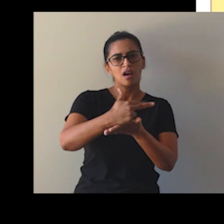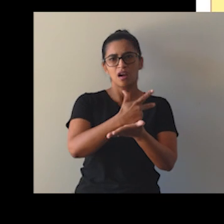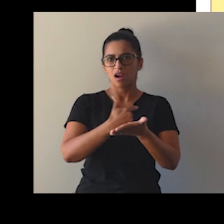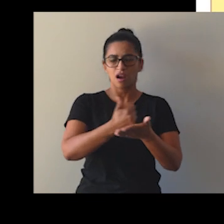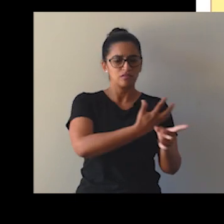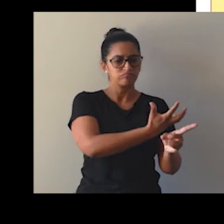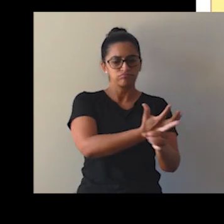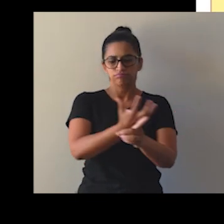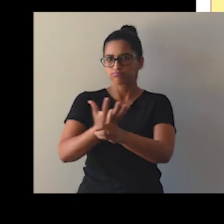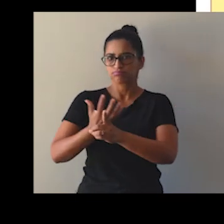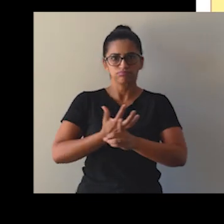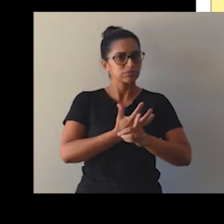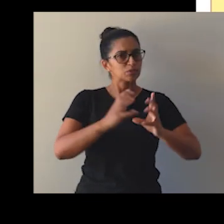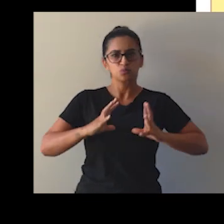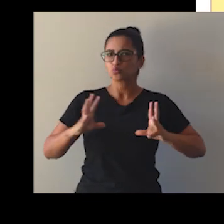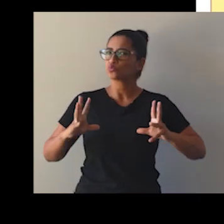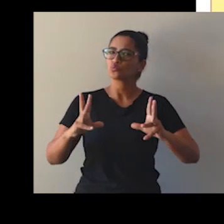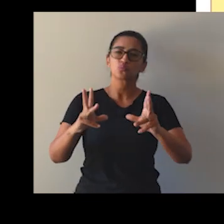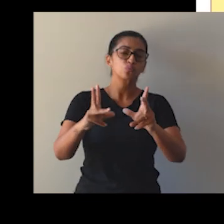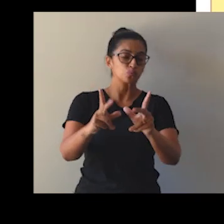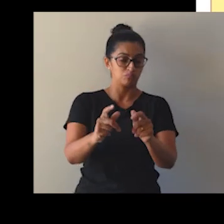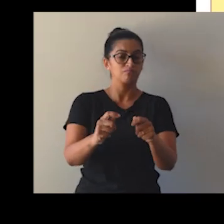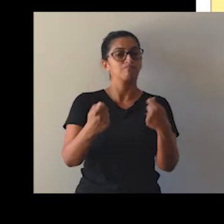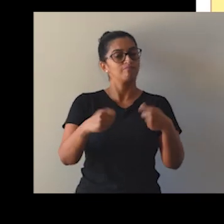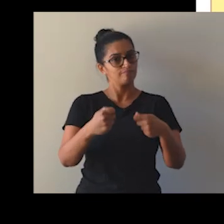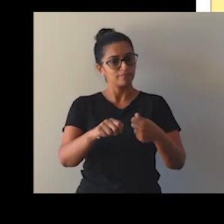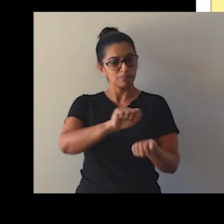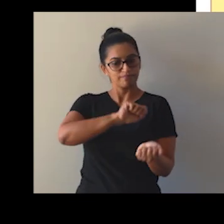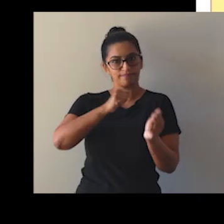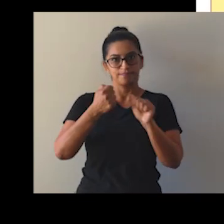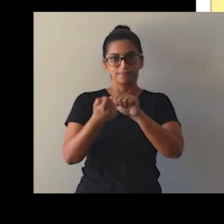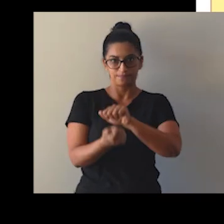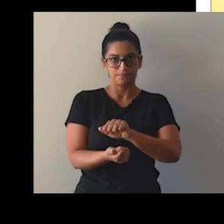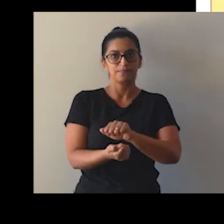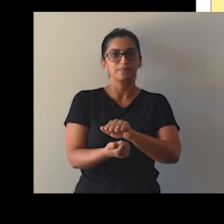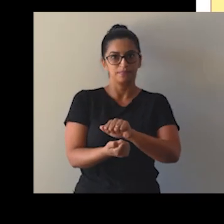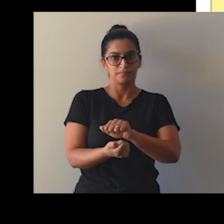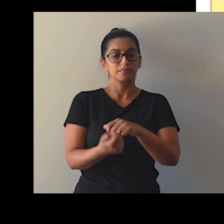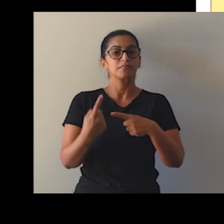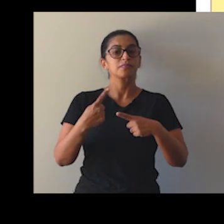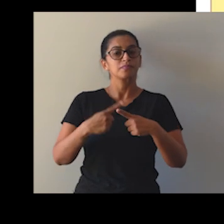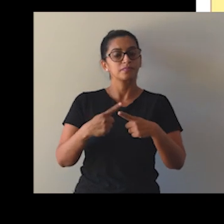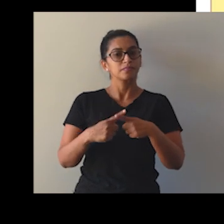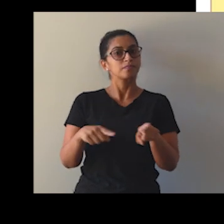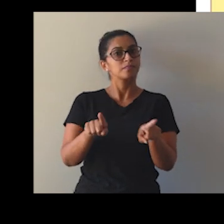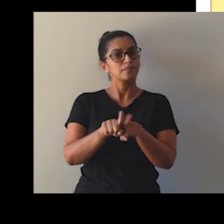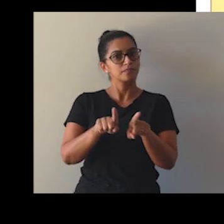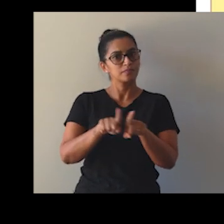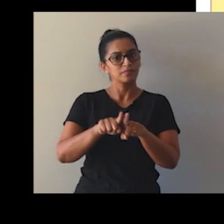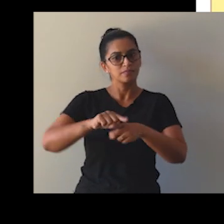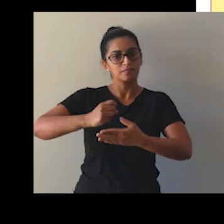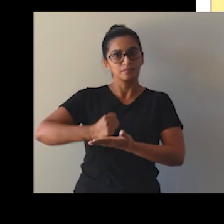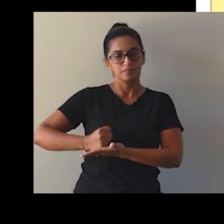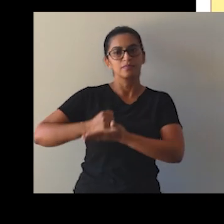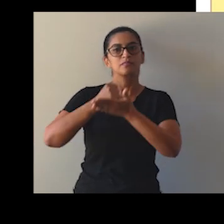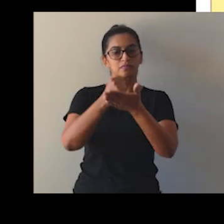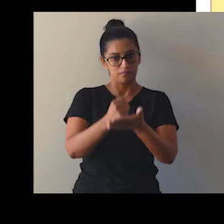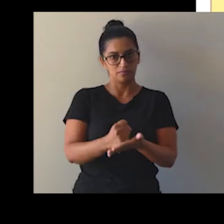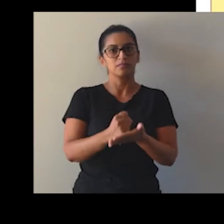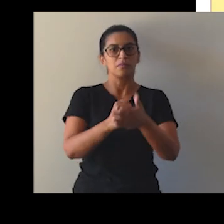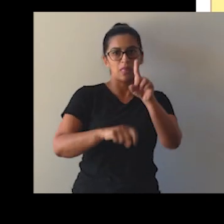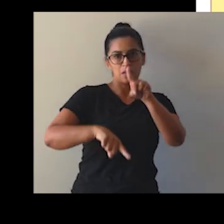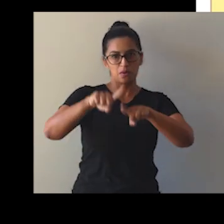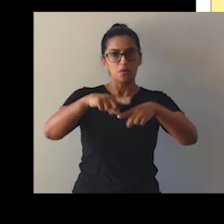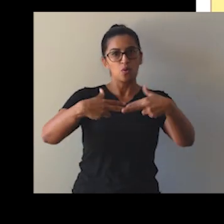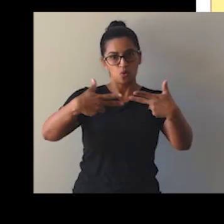tudo que o professor for promover dentro de sala de aula. Favorecer a manipulação também, para que ele